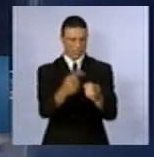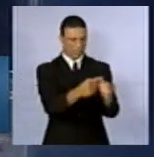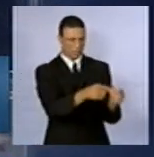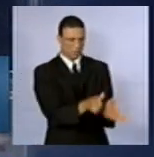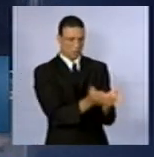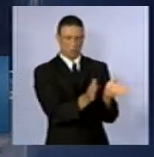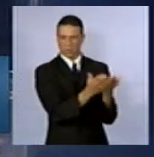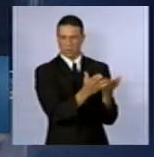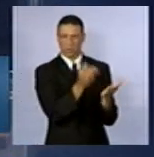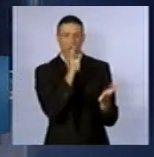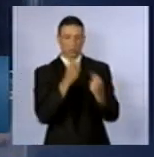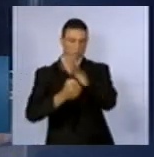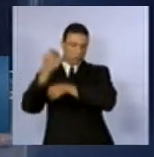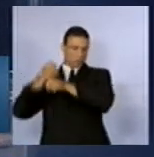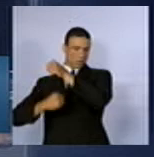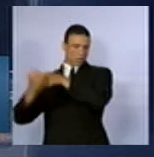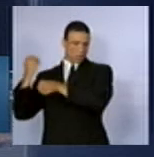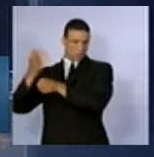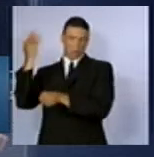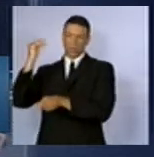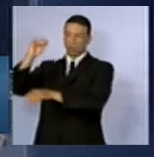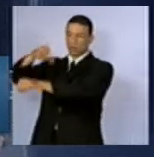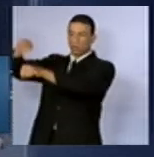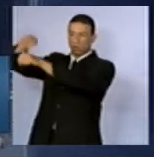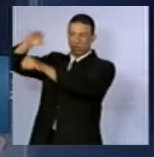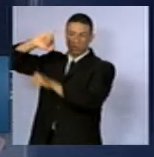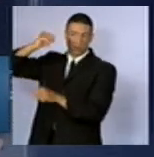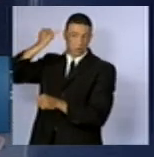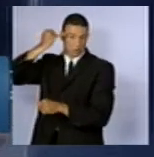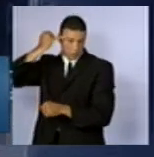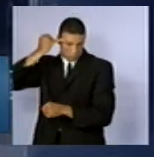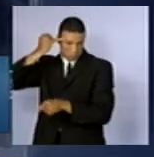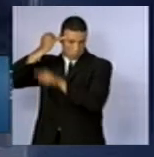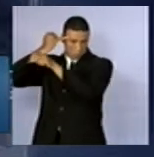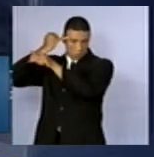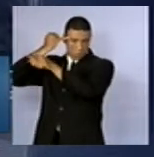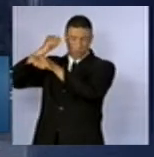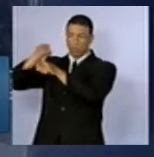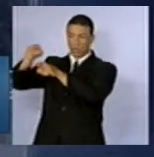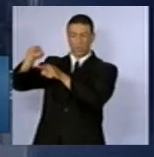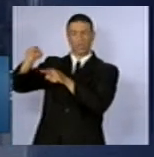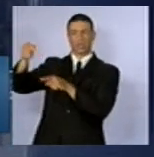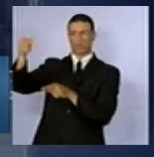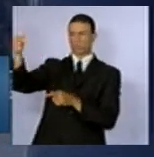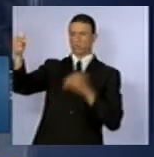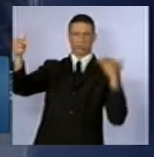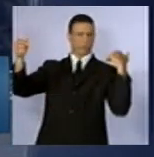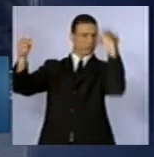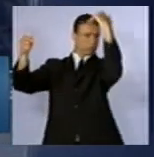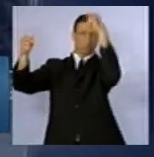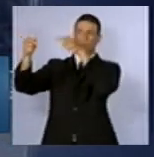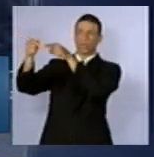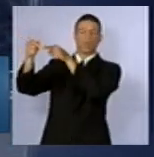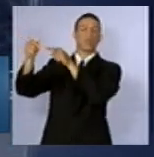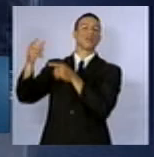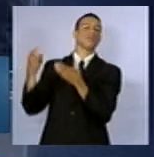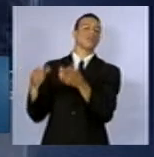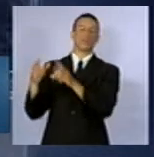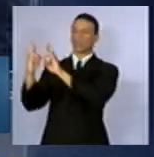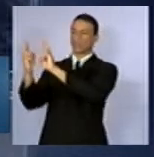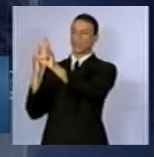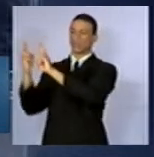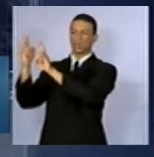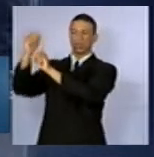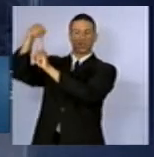Japão agora no final do ano e o Japão que é um país do sete né lá as redes de